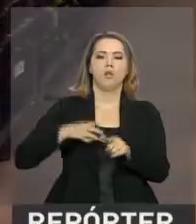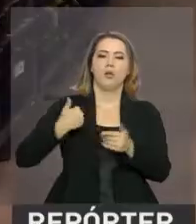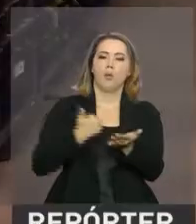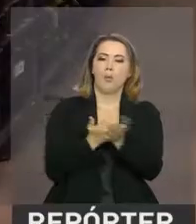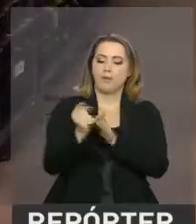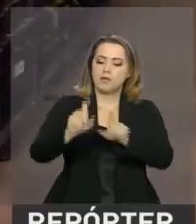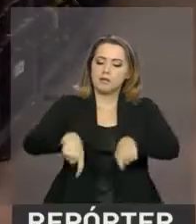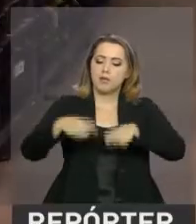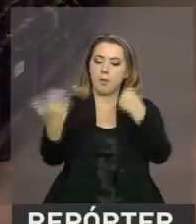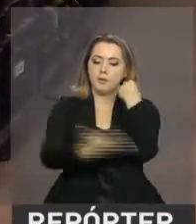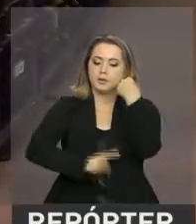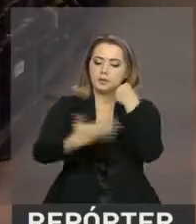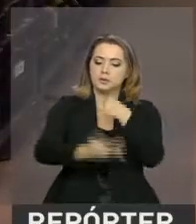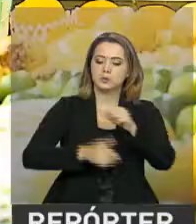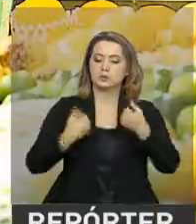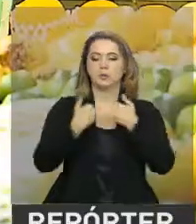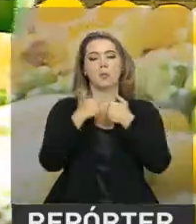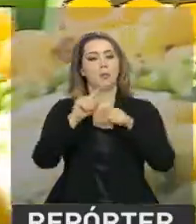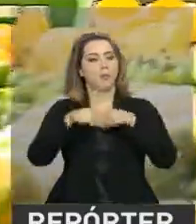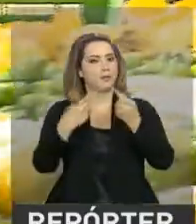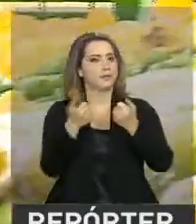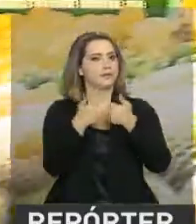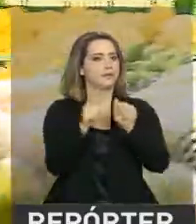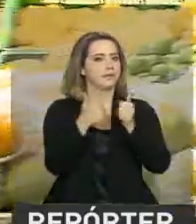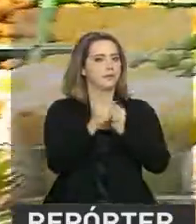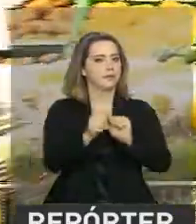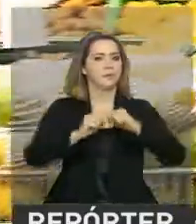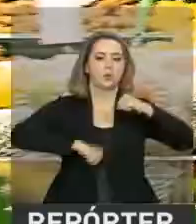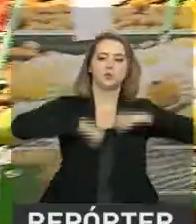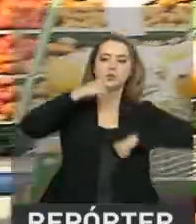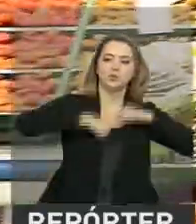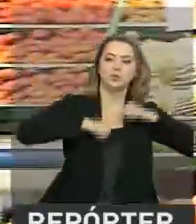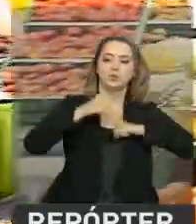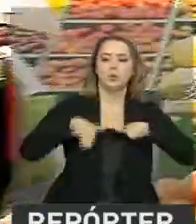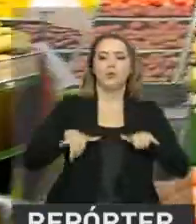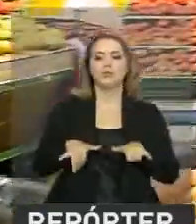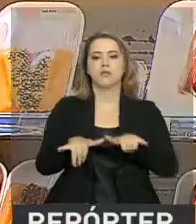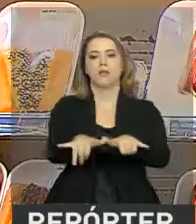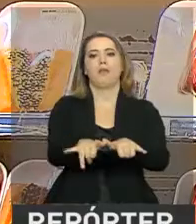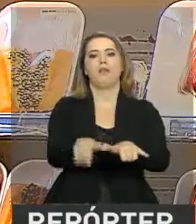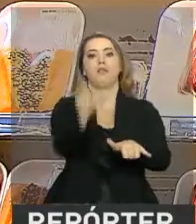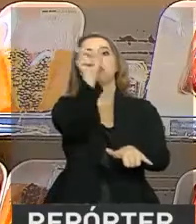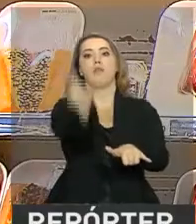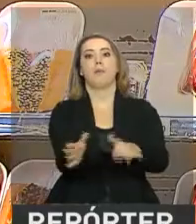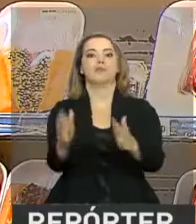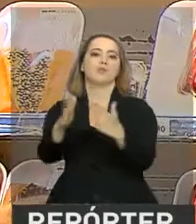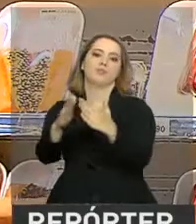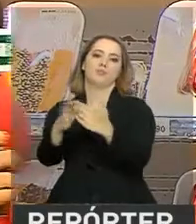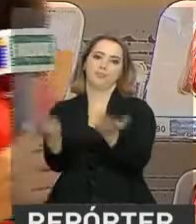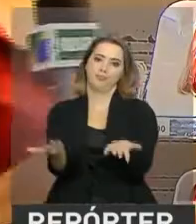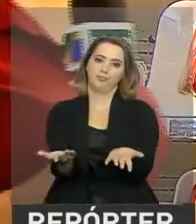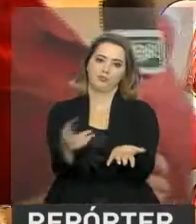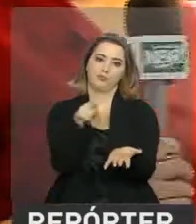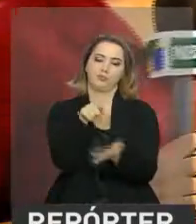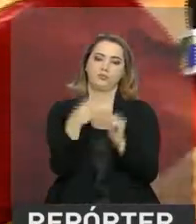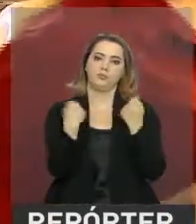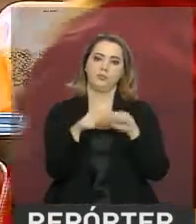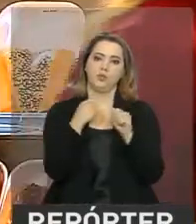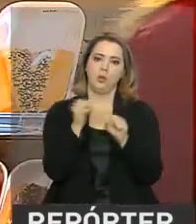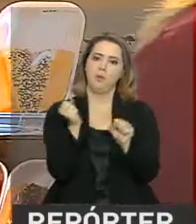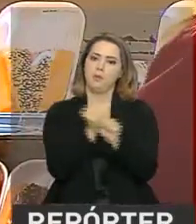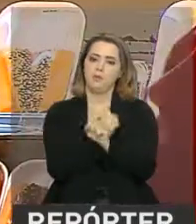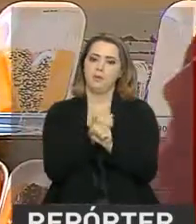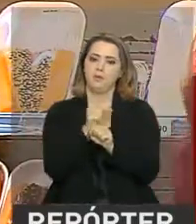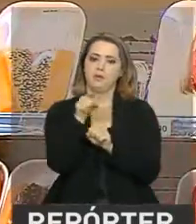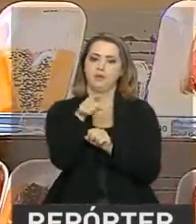transporte, central de abastecimento, indústria, supermercado e consumidor. Segundo a FAO, infraestrutura